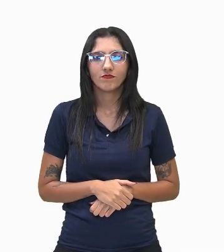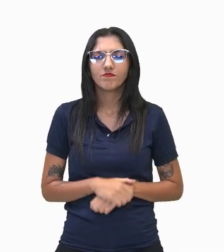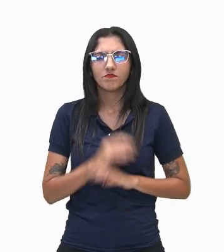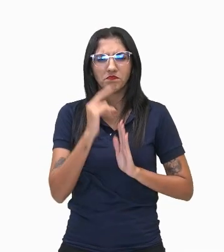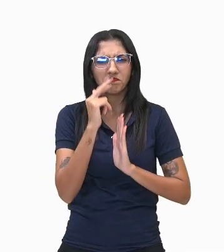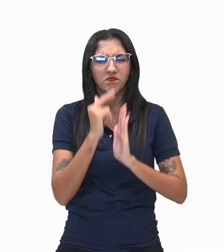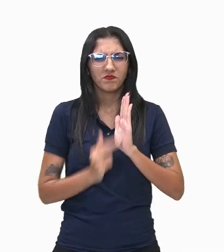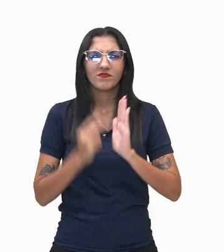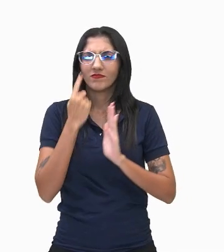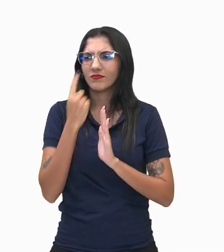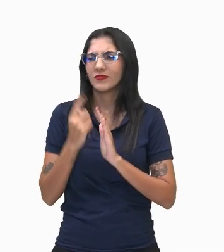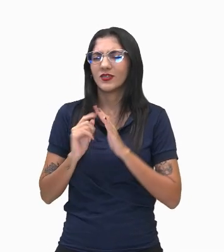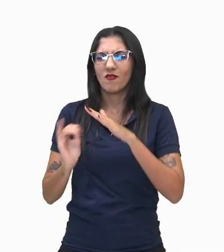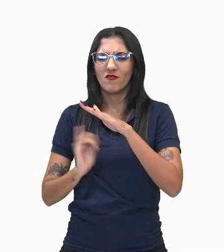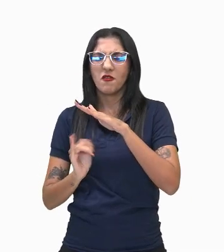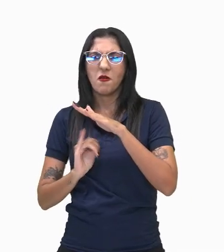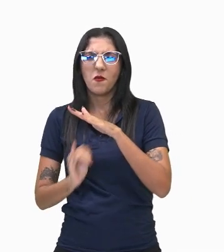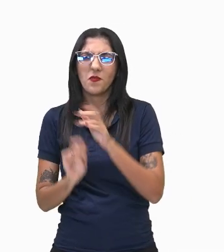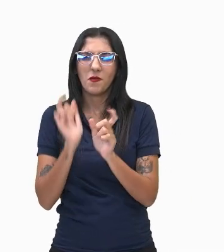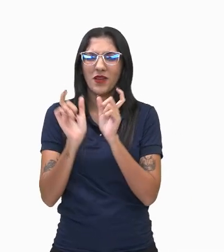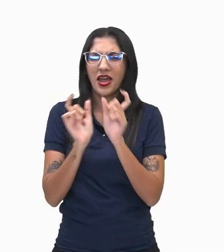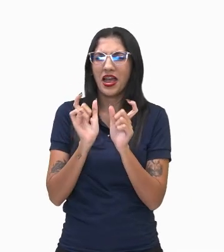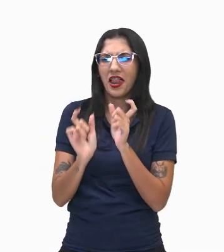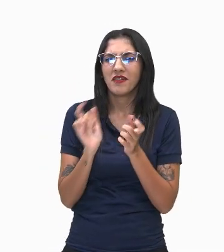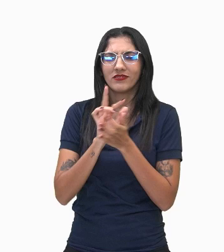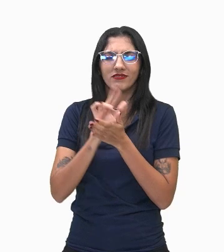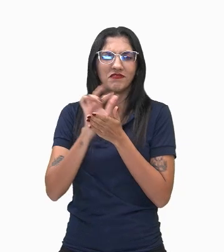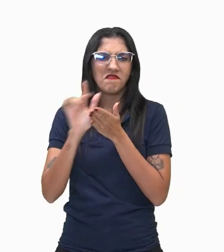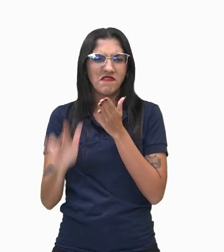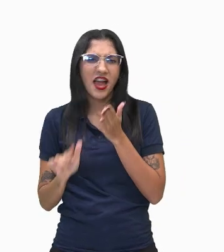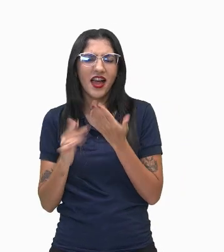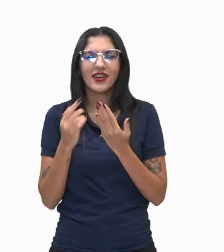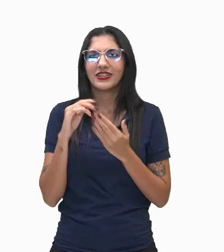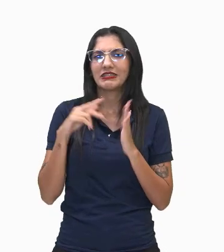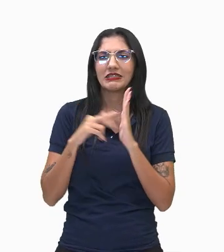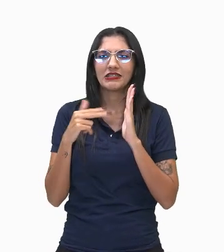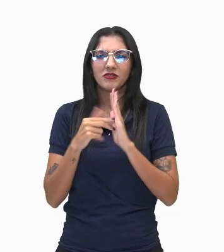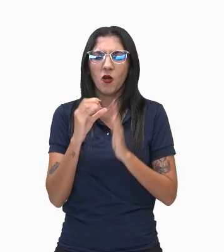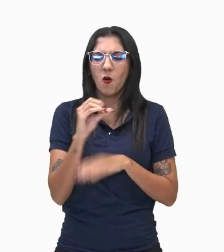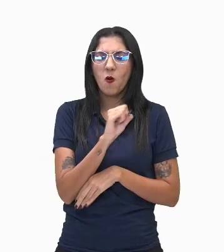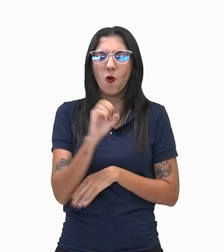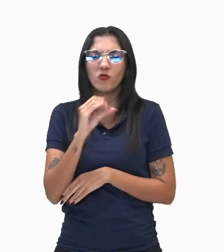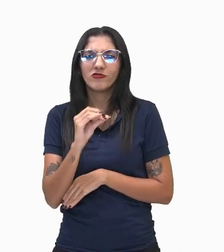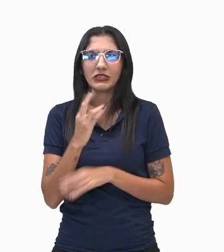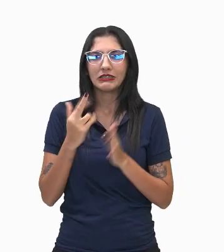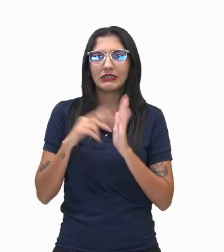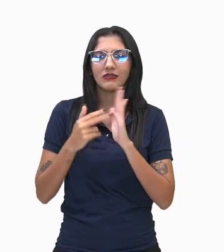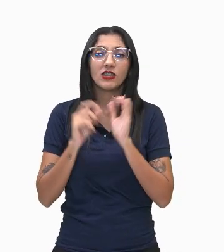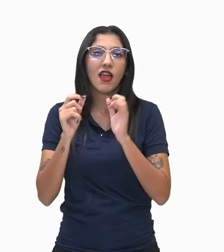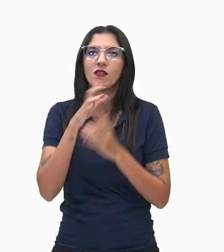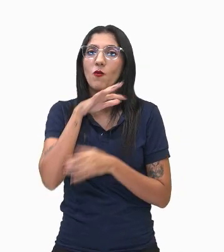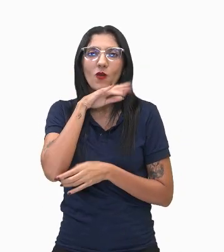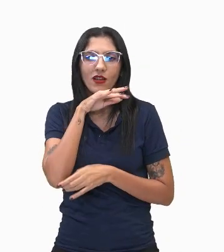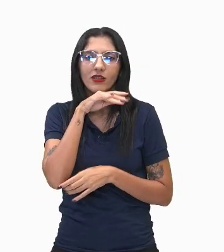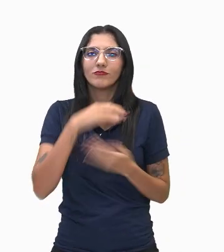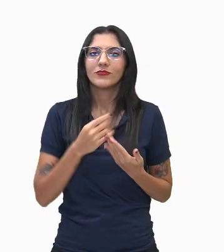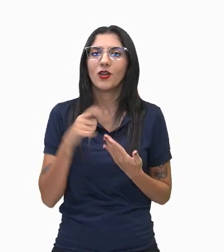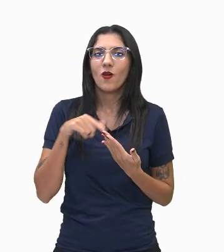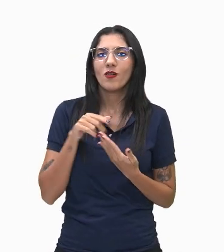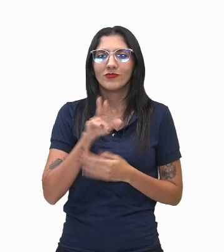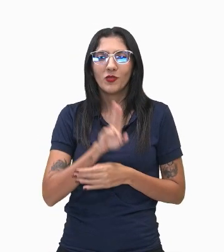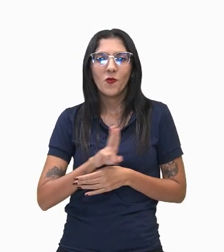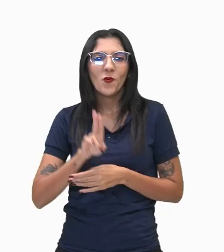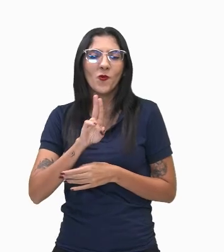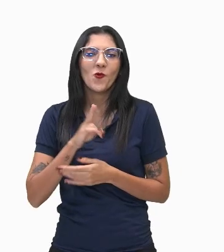gíria, né? Tá osso, tá muito ruim, muito difícil. Então, ela diz: o uso de citação